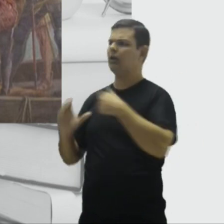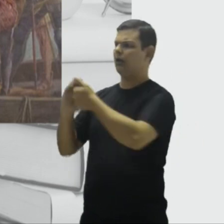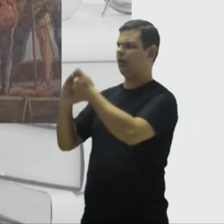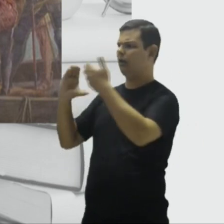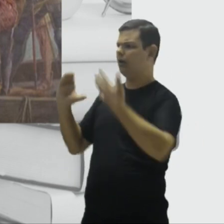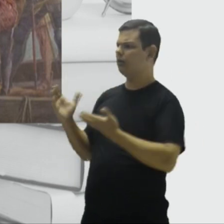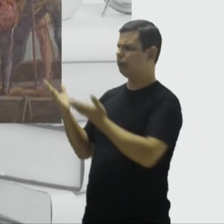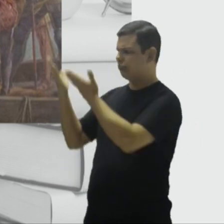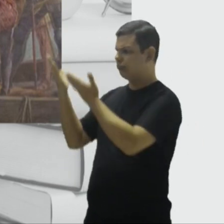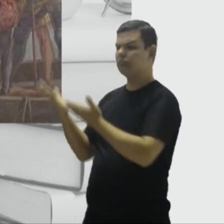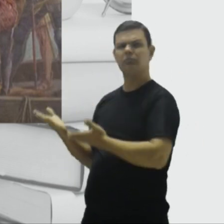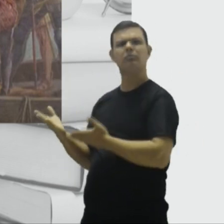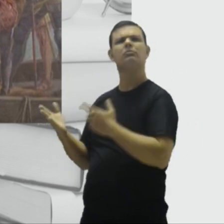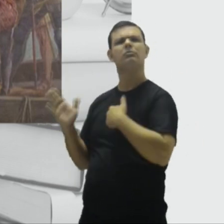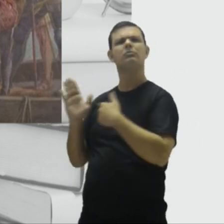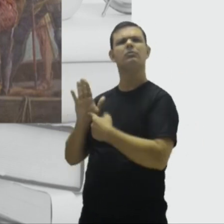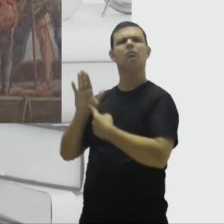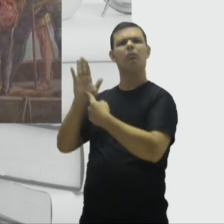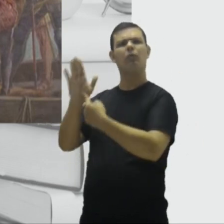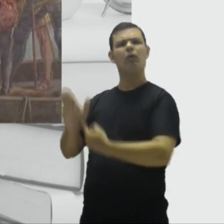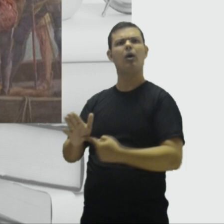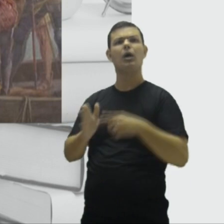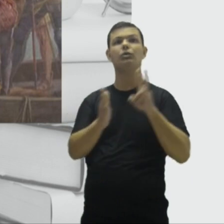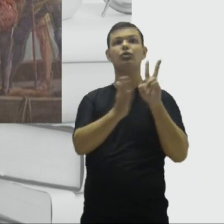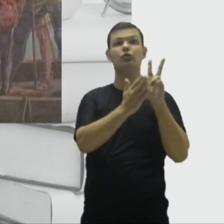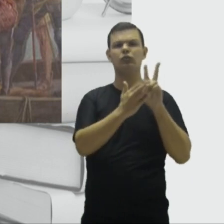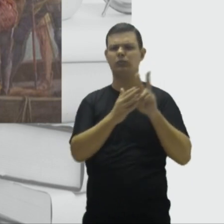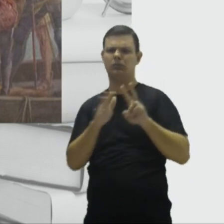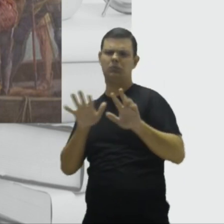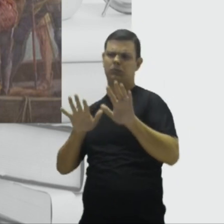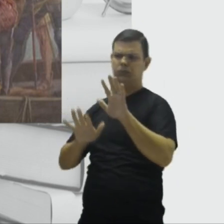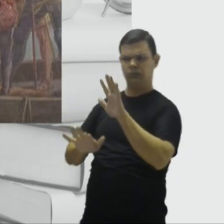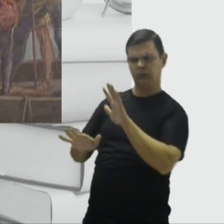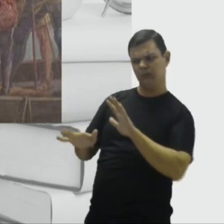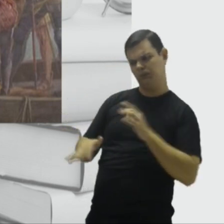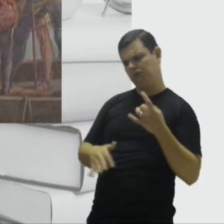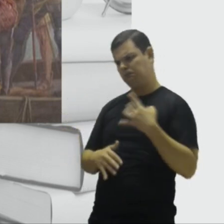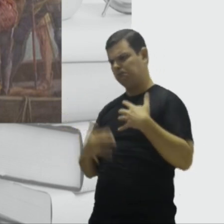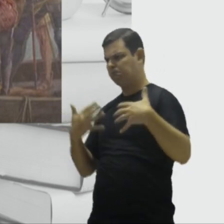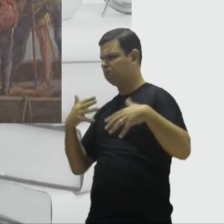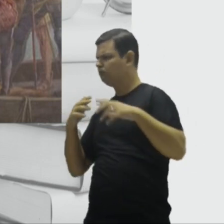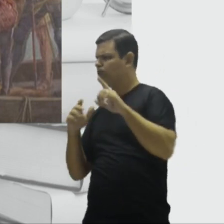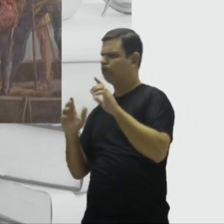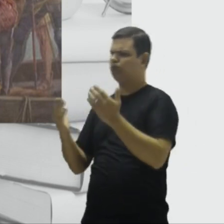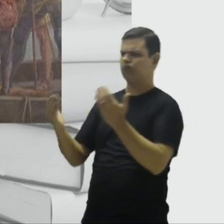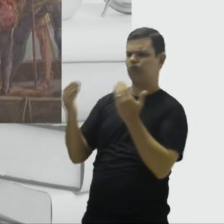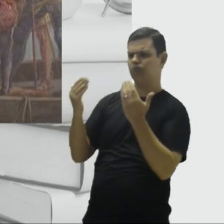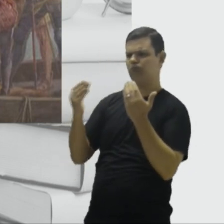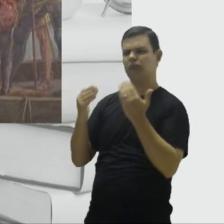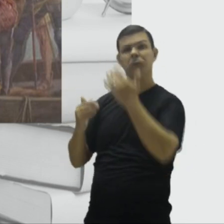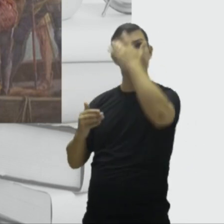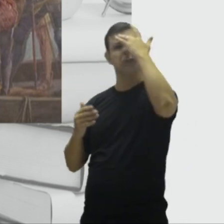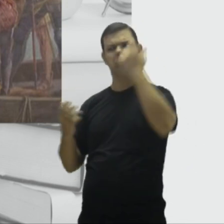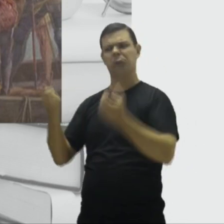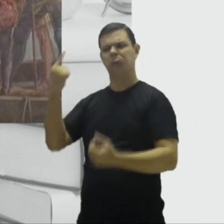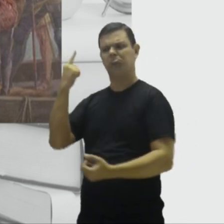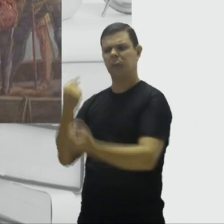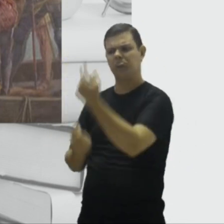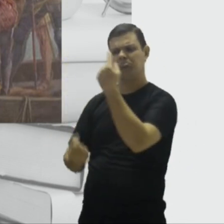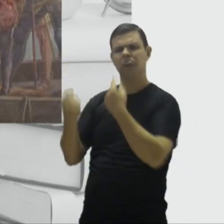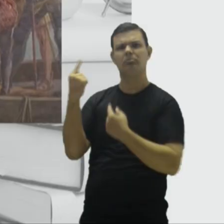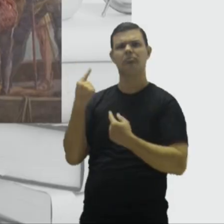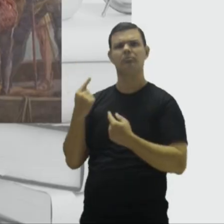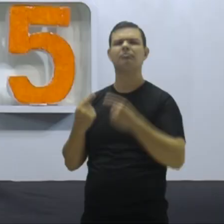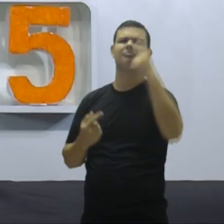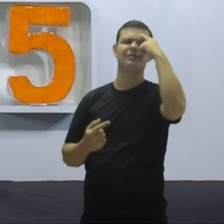nessa imagem que apontam que os índios estão receosos, né, com relação à chegada de pessoas estranhas. Já pensou, você